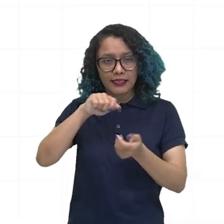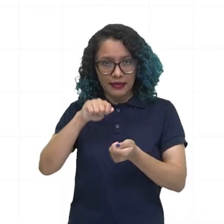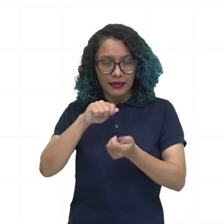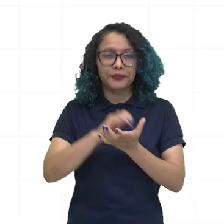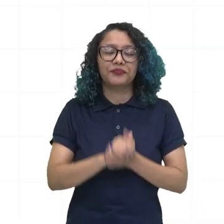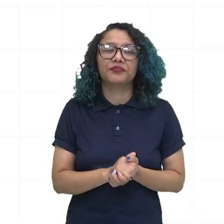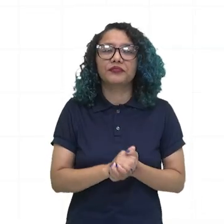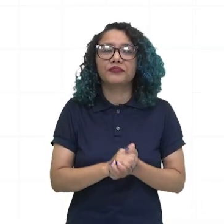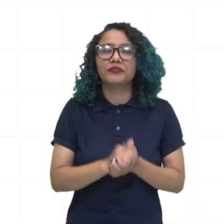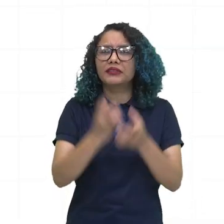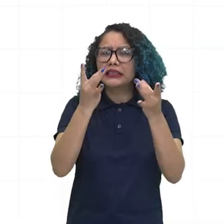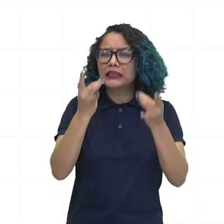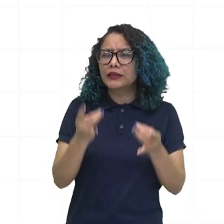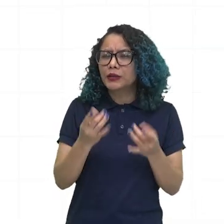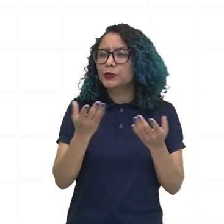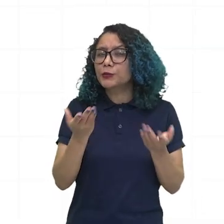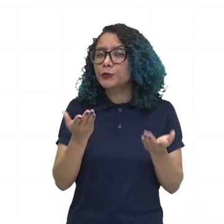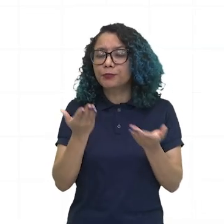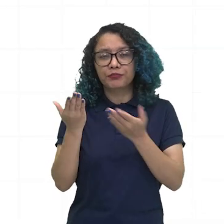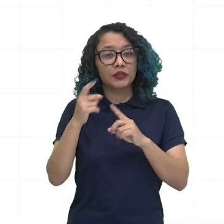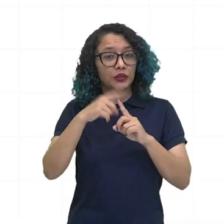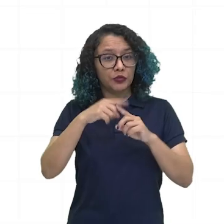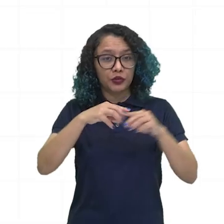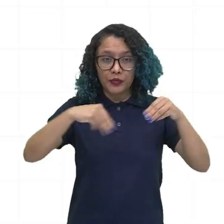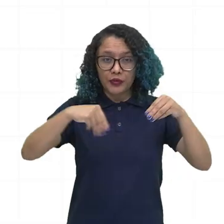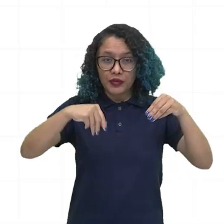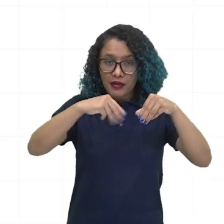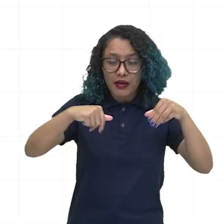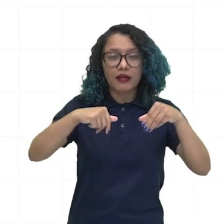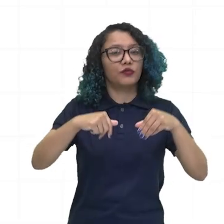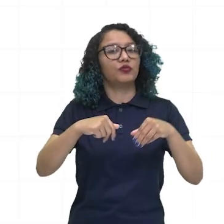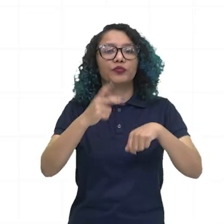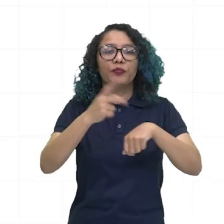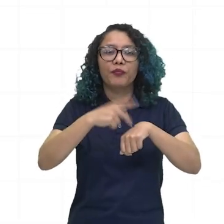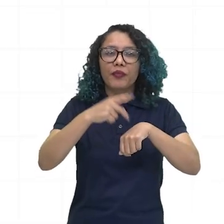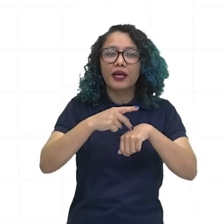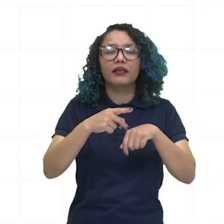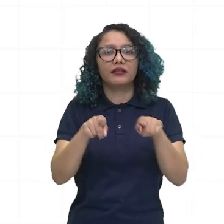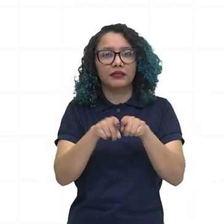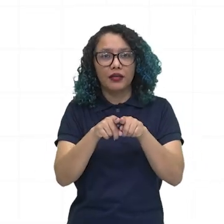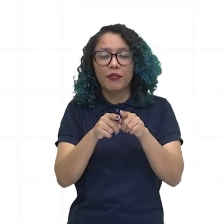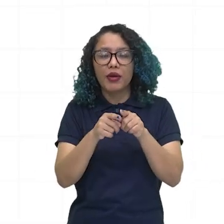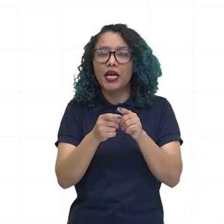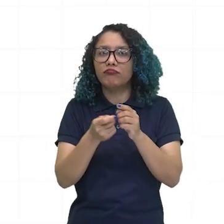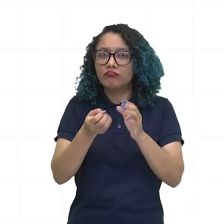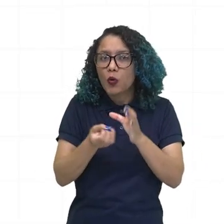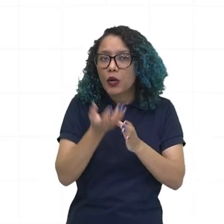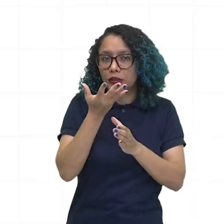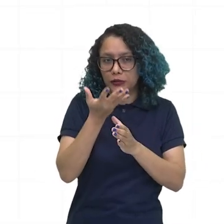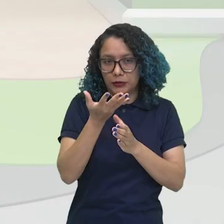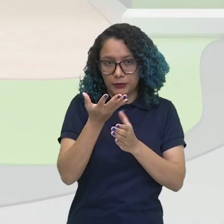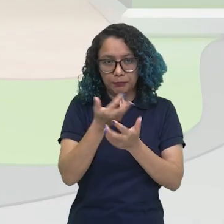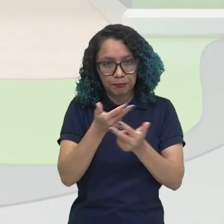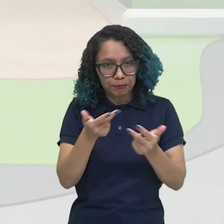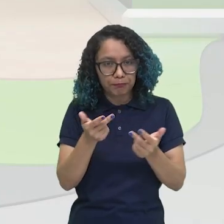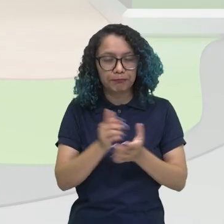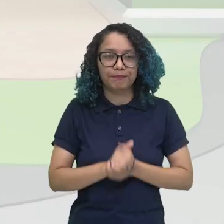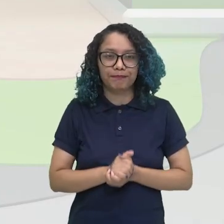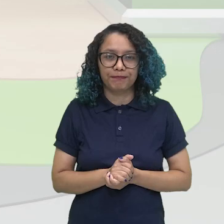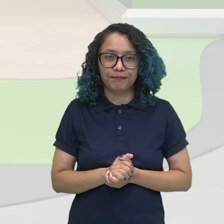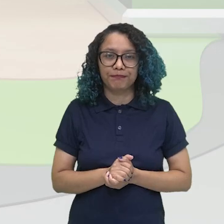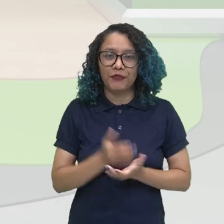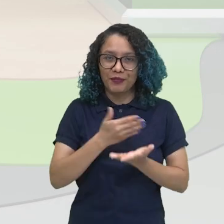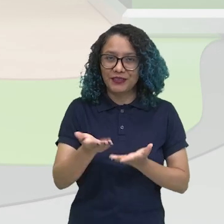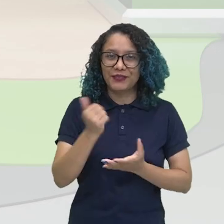movimentos da Terra, detalhamento, tipos de minerais, rocha e suas origens.